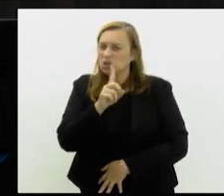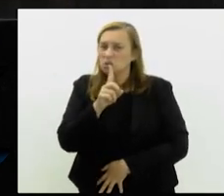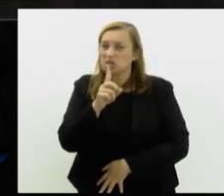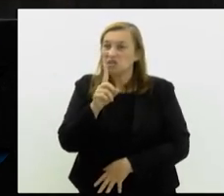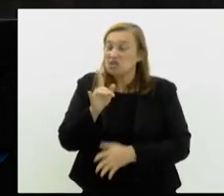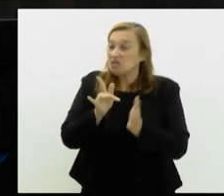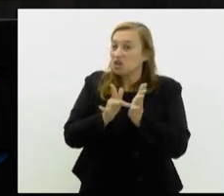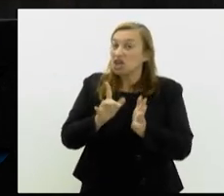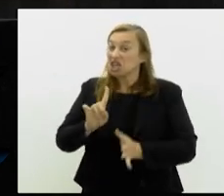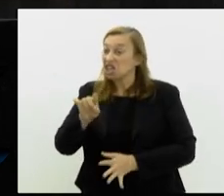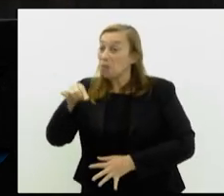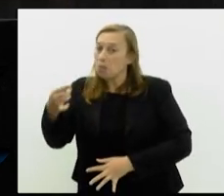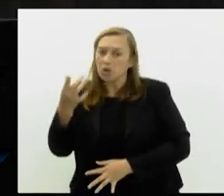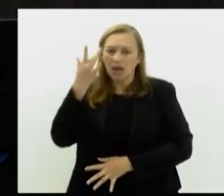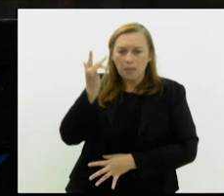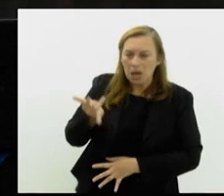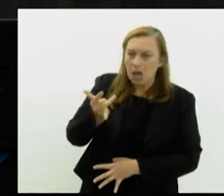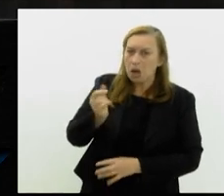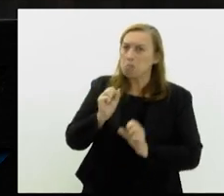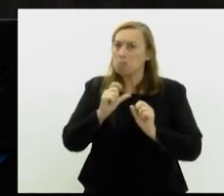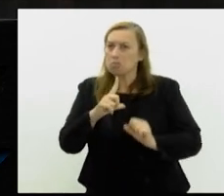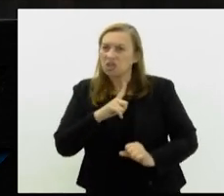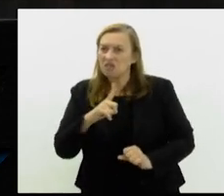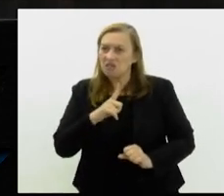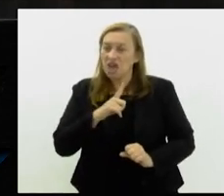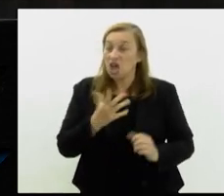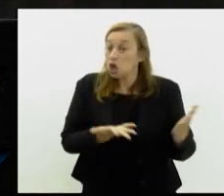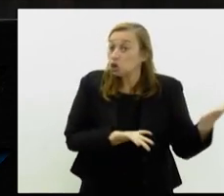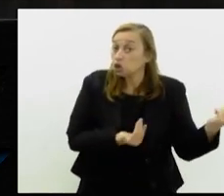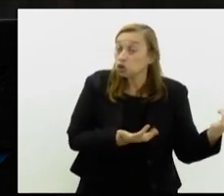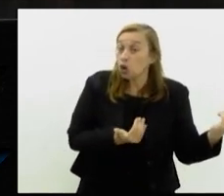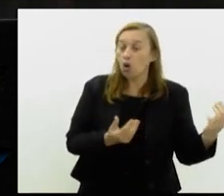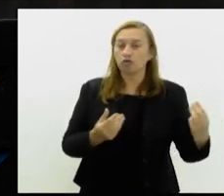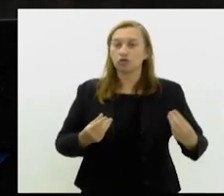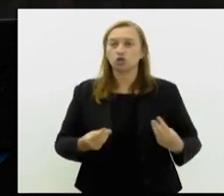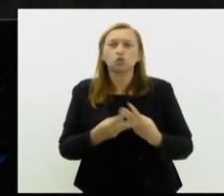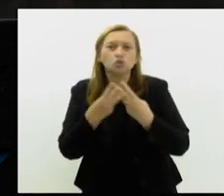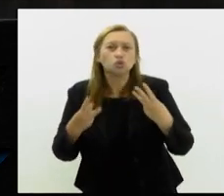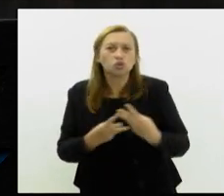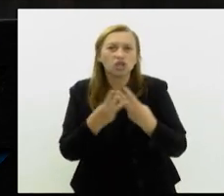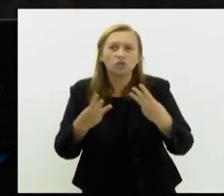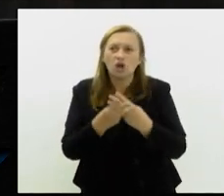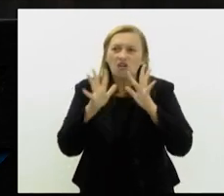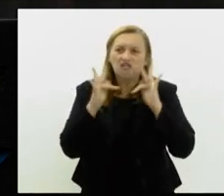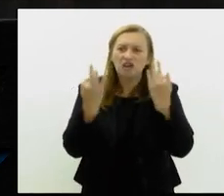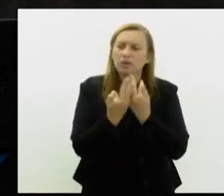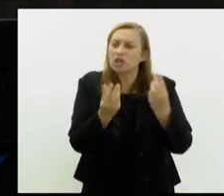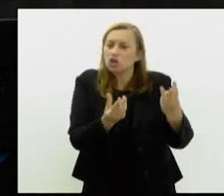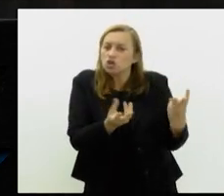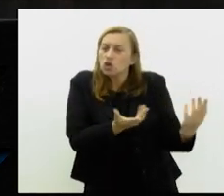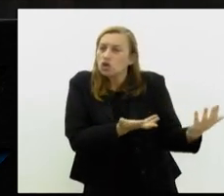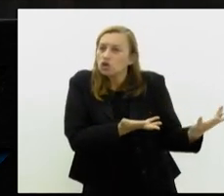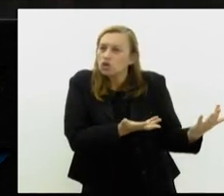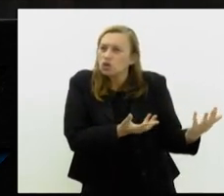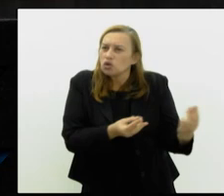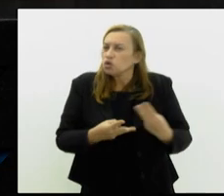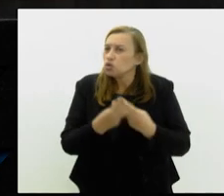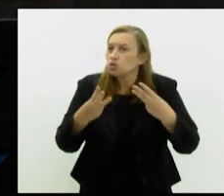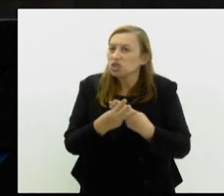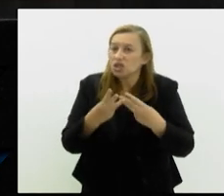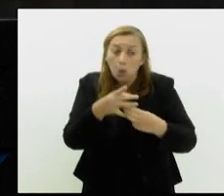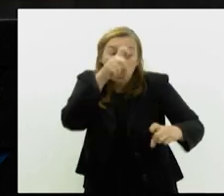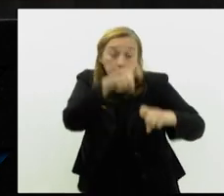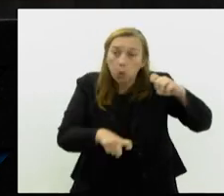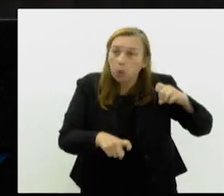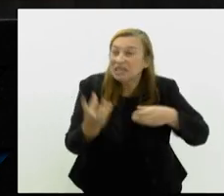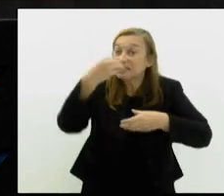amanhã ou depois nós tivermos jovens judeus famílias judias sendo molestadas